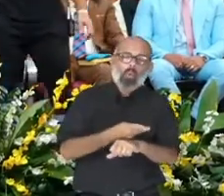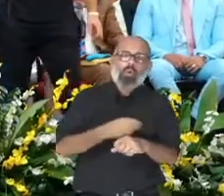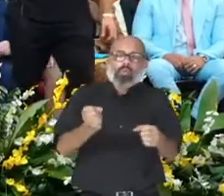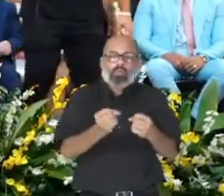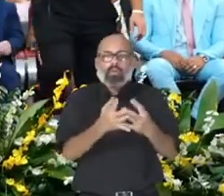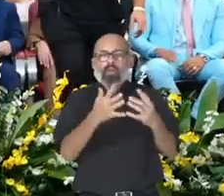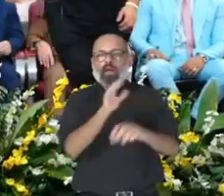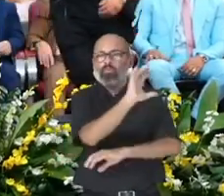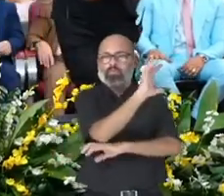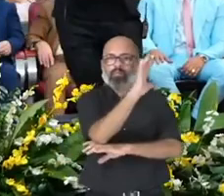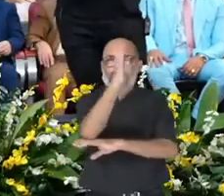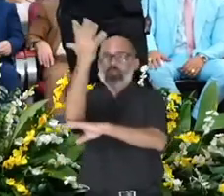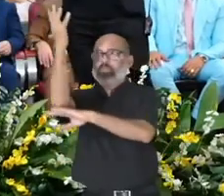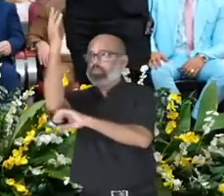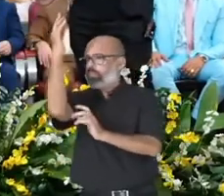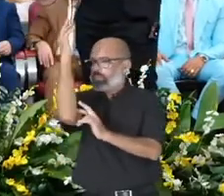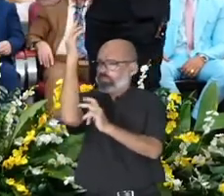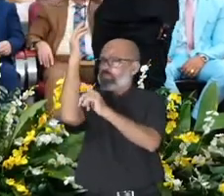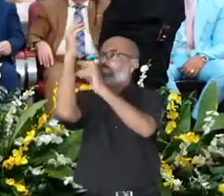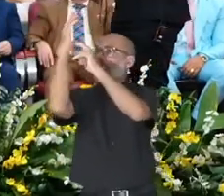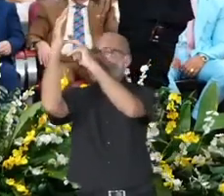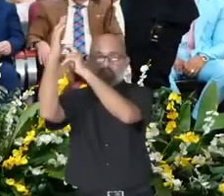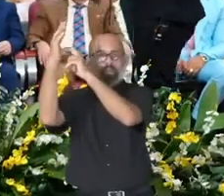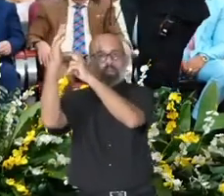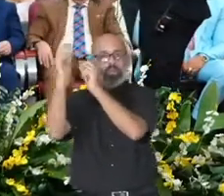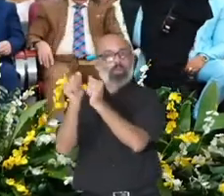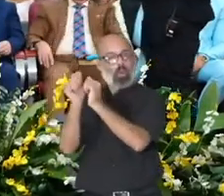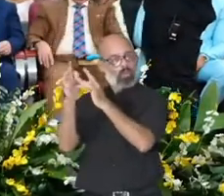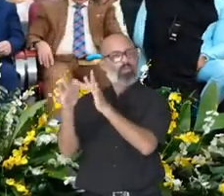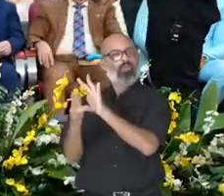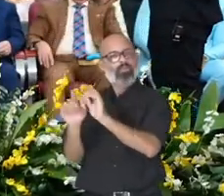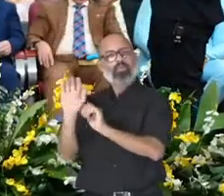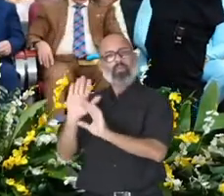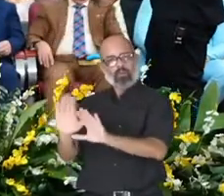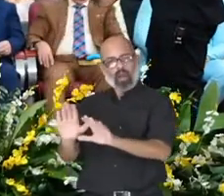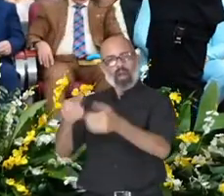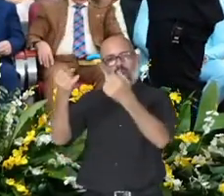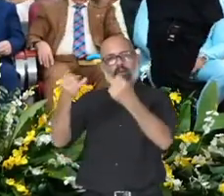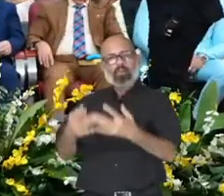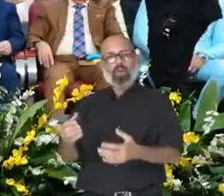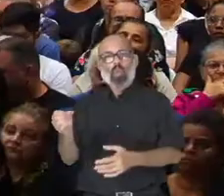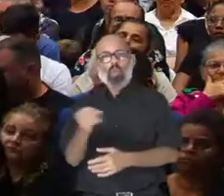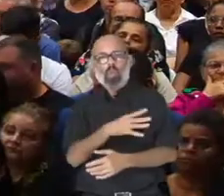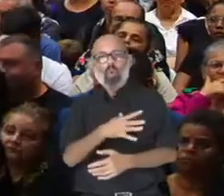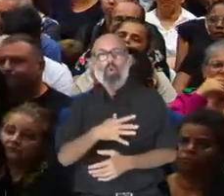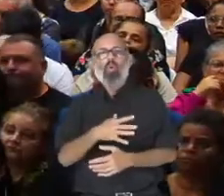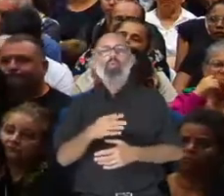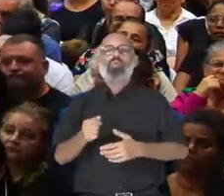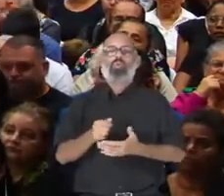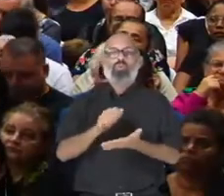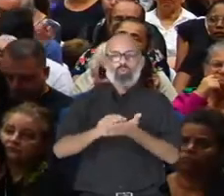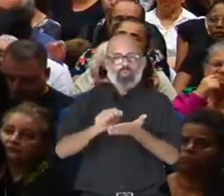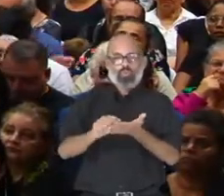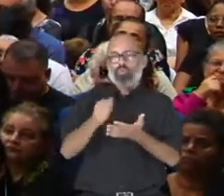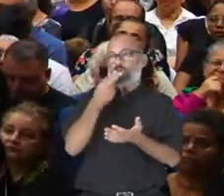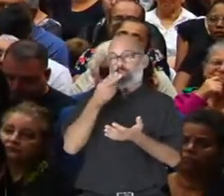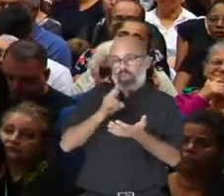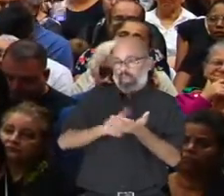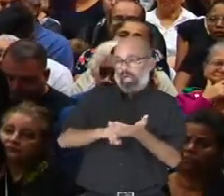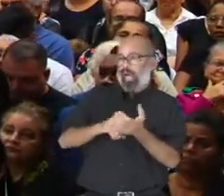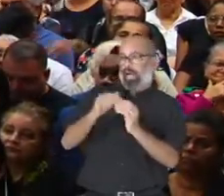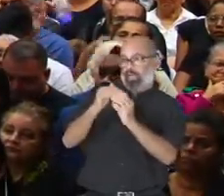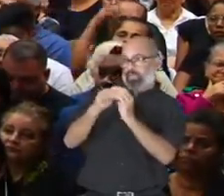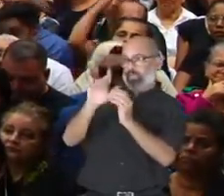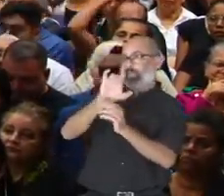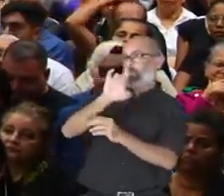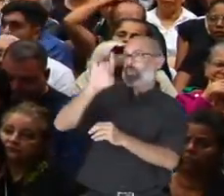da árvore, a gente sobe em cima da árvore. Eu já contei nesse púlpito aqui que uma vez novo convertido, eu escrevi uma carta para Deus. Subi em cima de